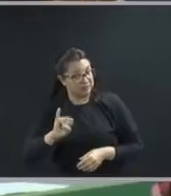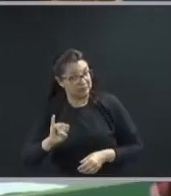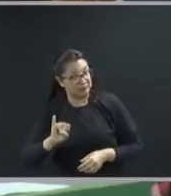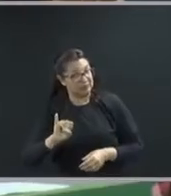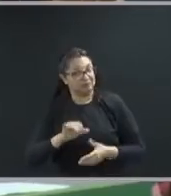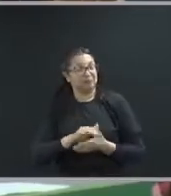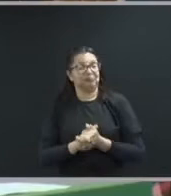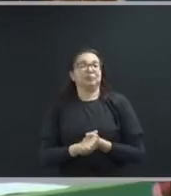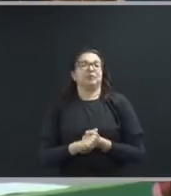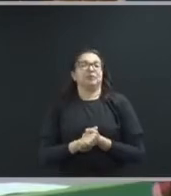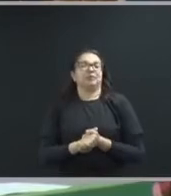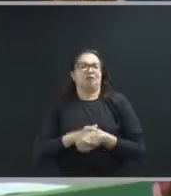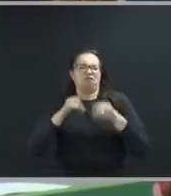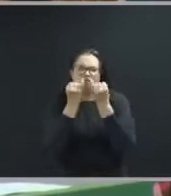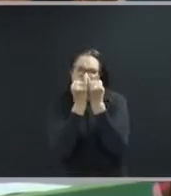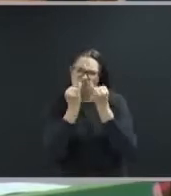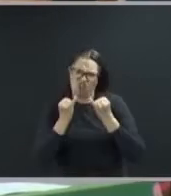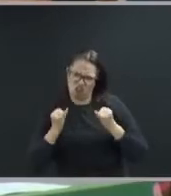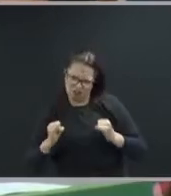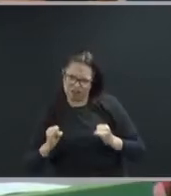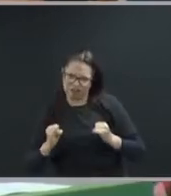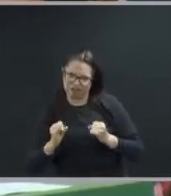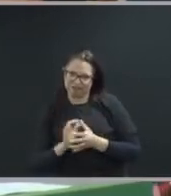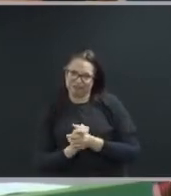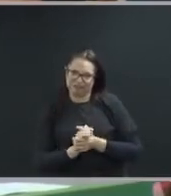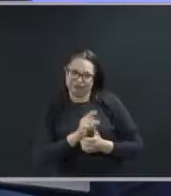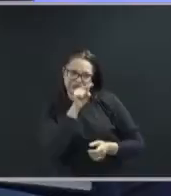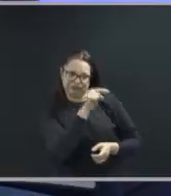que homicida não entra no reino de Deus.